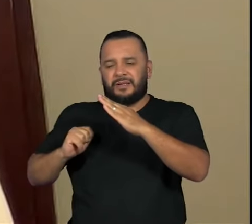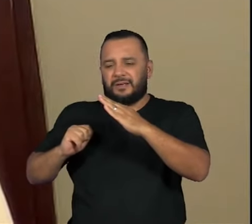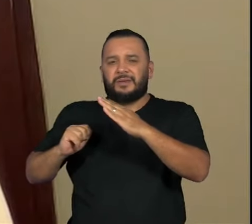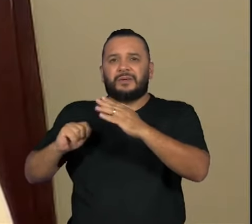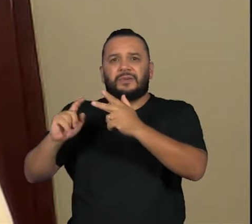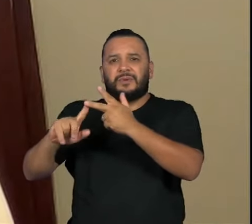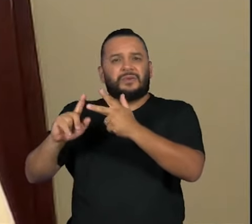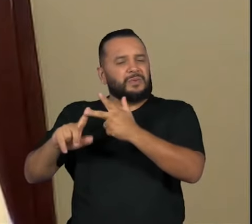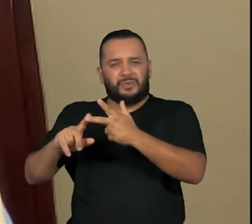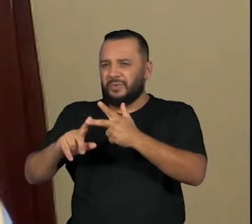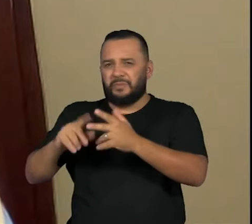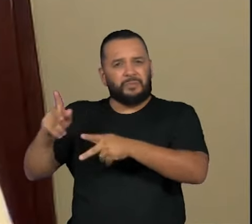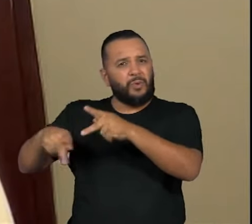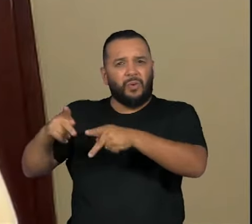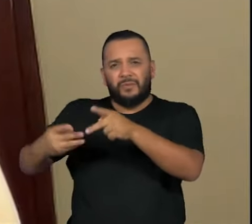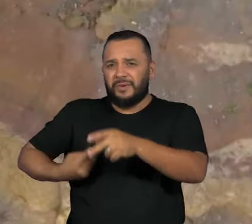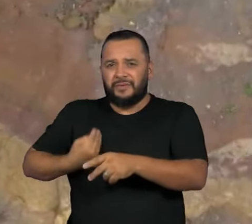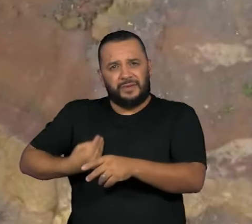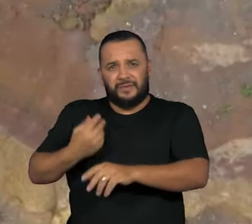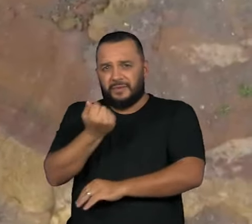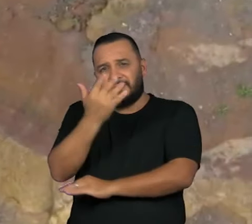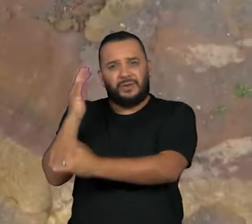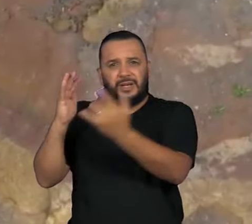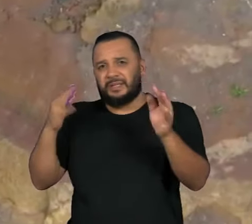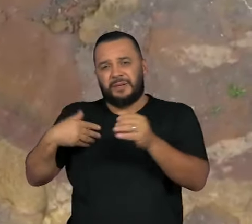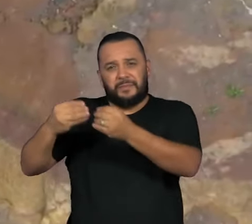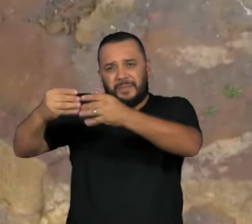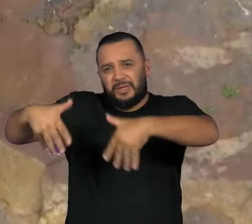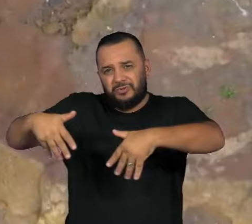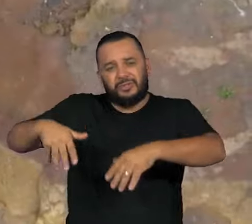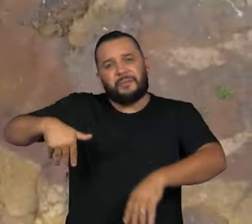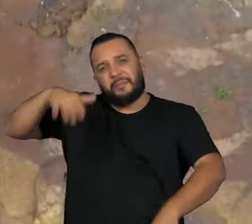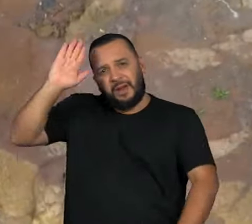e indígenas que vivem na floresta.